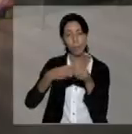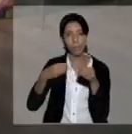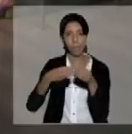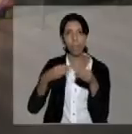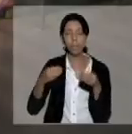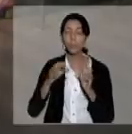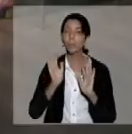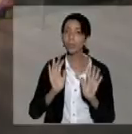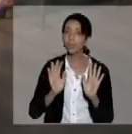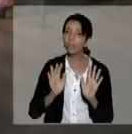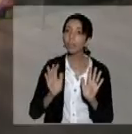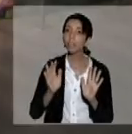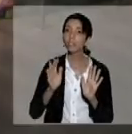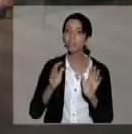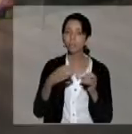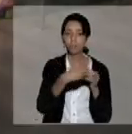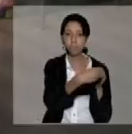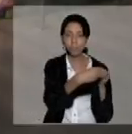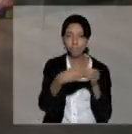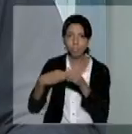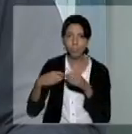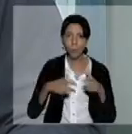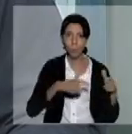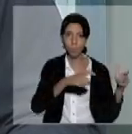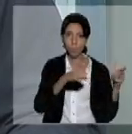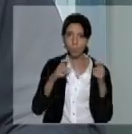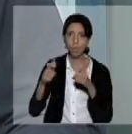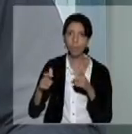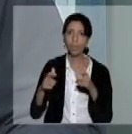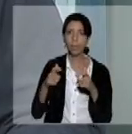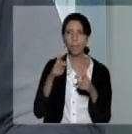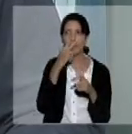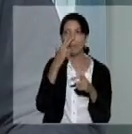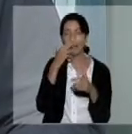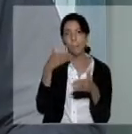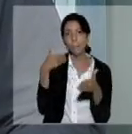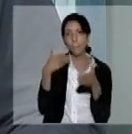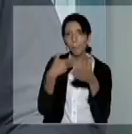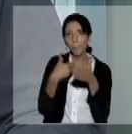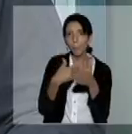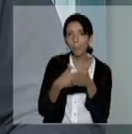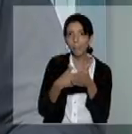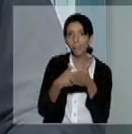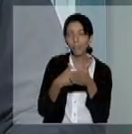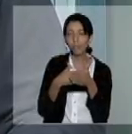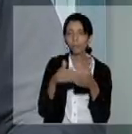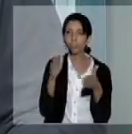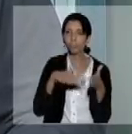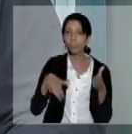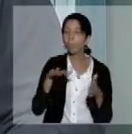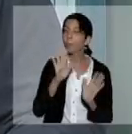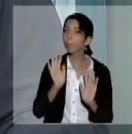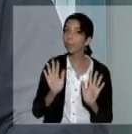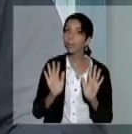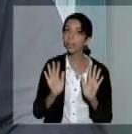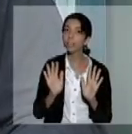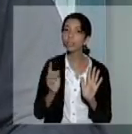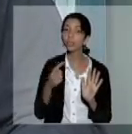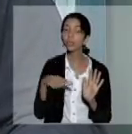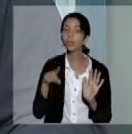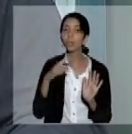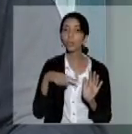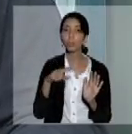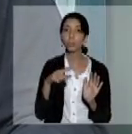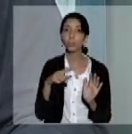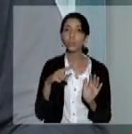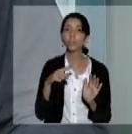os vizinhos. Sim, mas essa vizinhança parece que é muito próxima. A gente está na região metropolitana, acho que tudo muito é próximo, mas nós